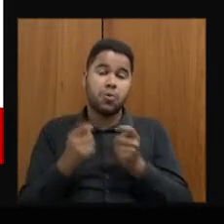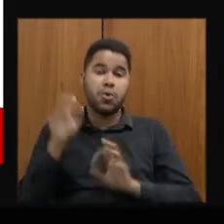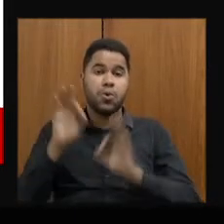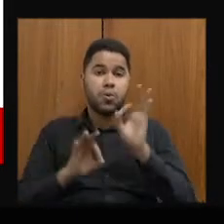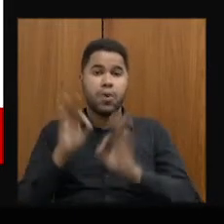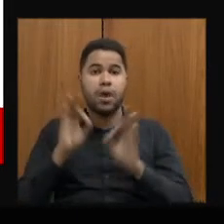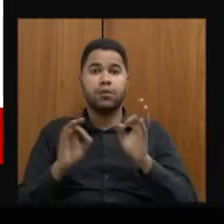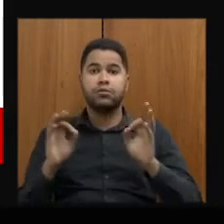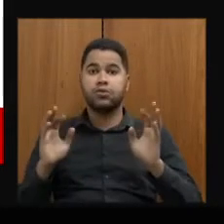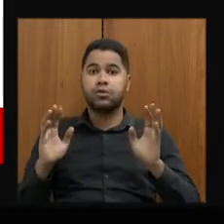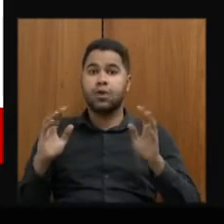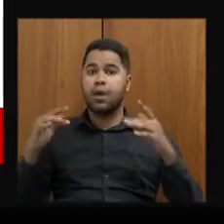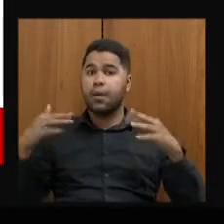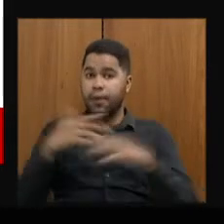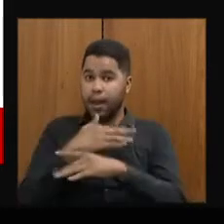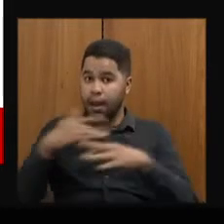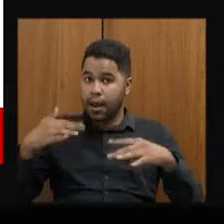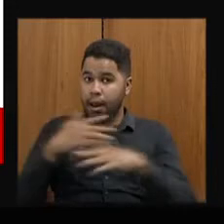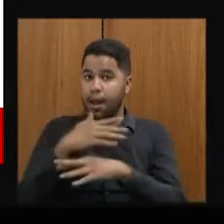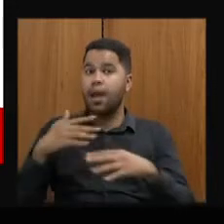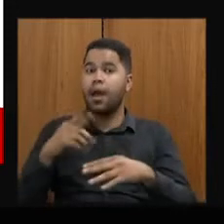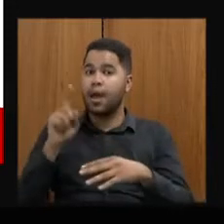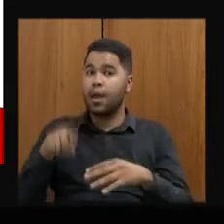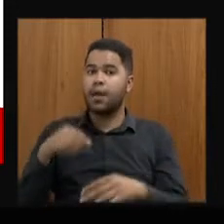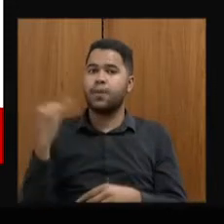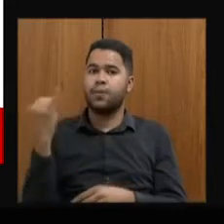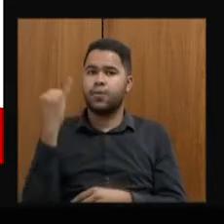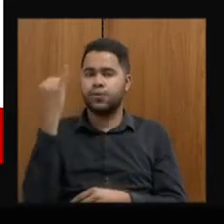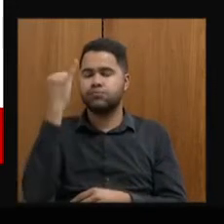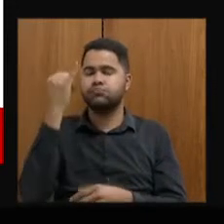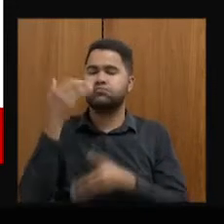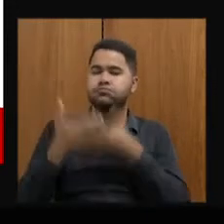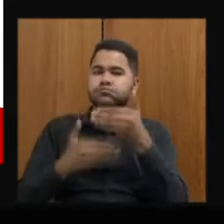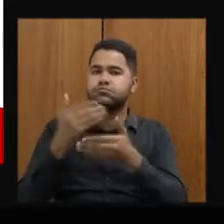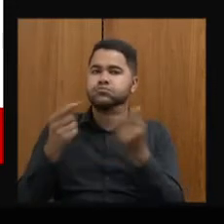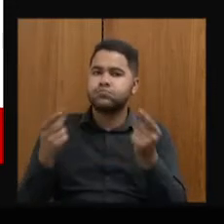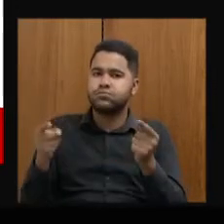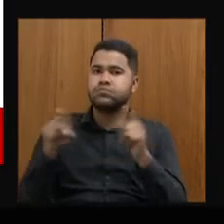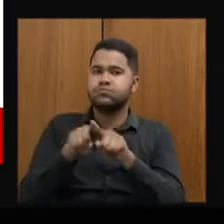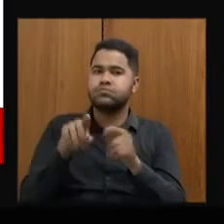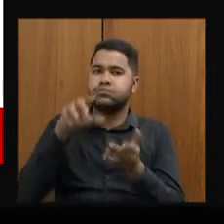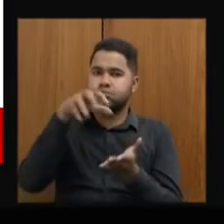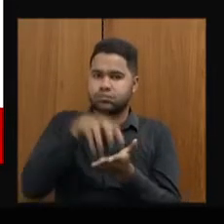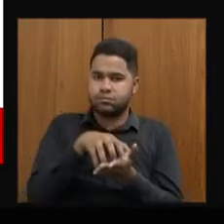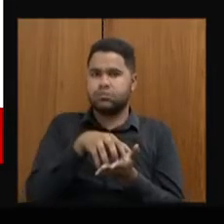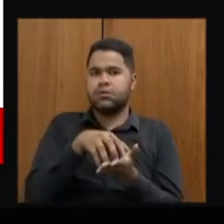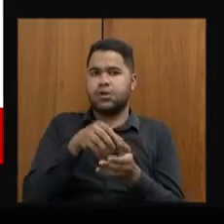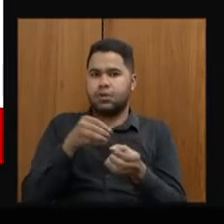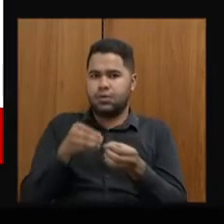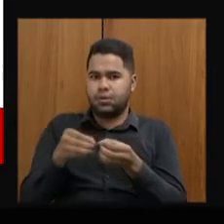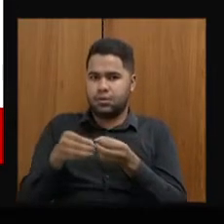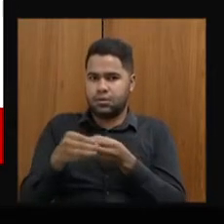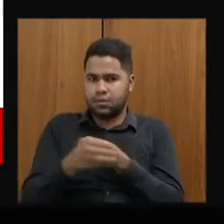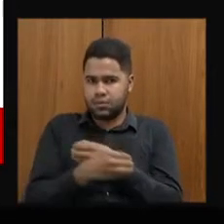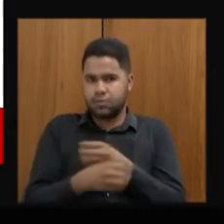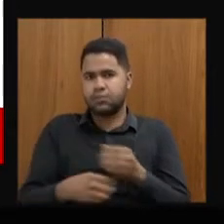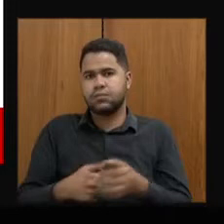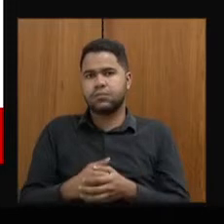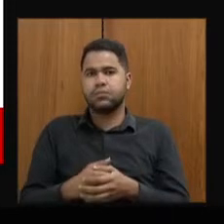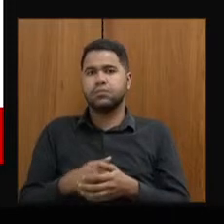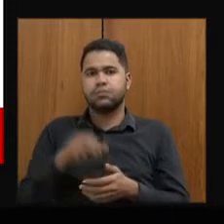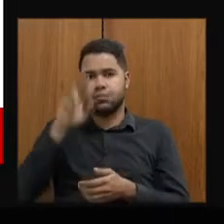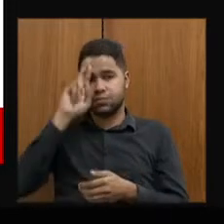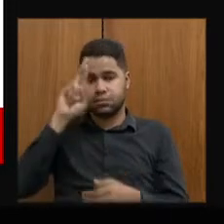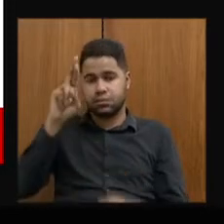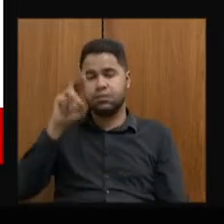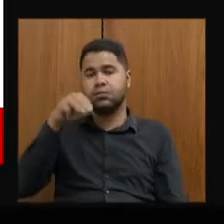de mobilidade algo bastante relevante está sendo desenvolvido em parceria com a agência Metropolitana sob liderança da